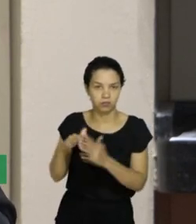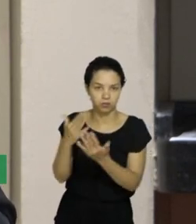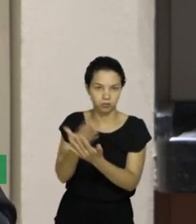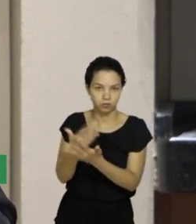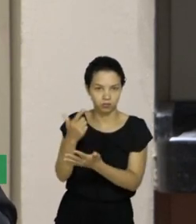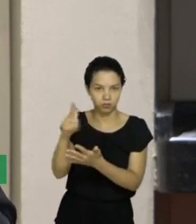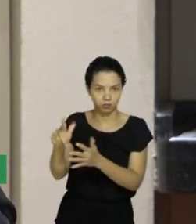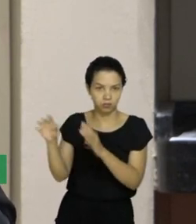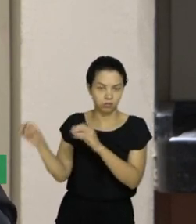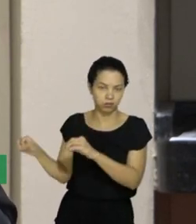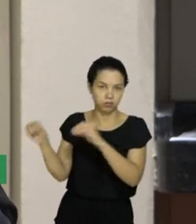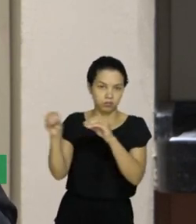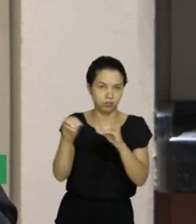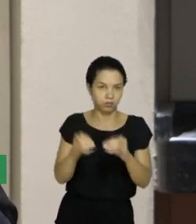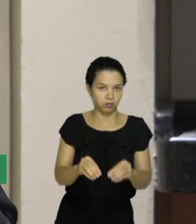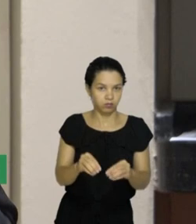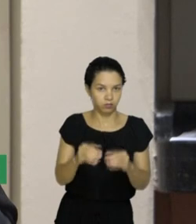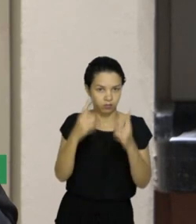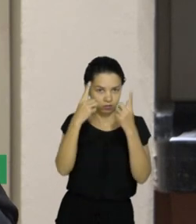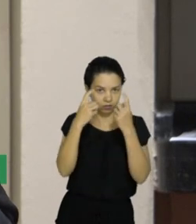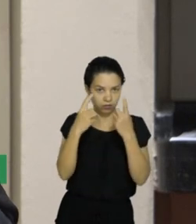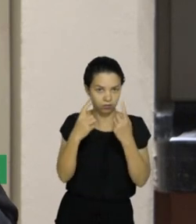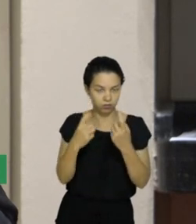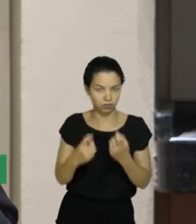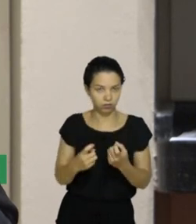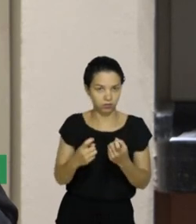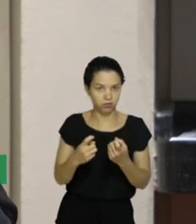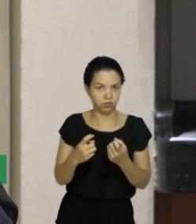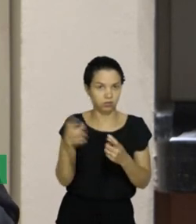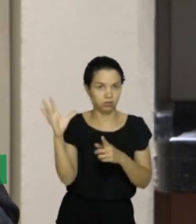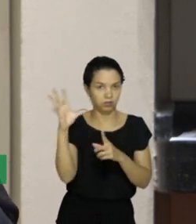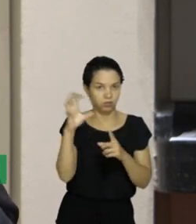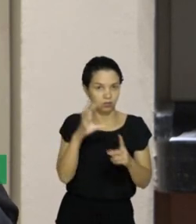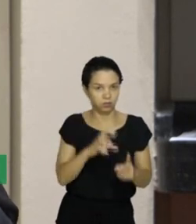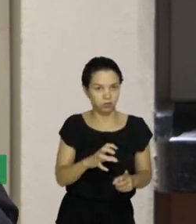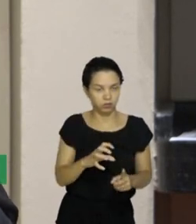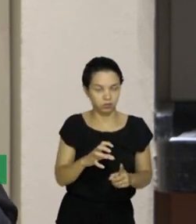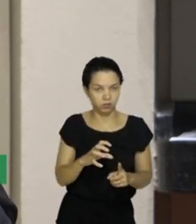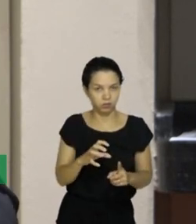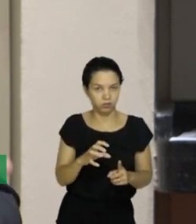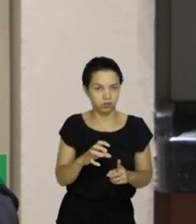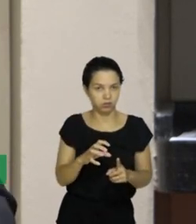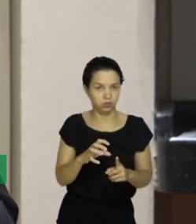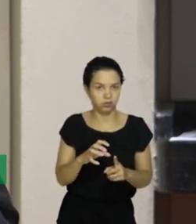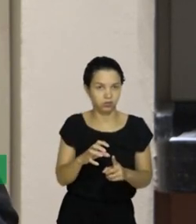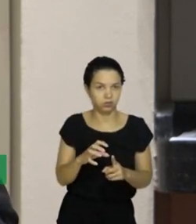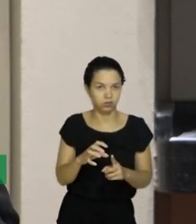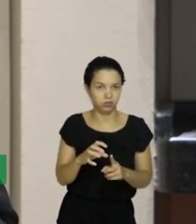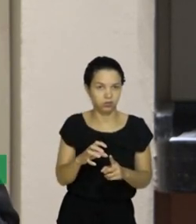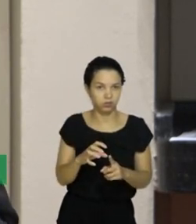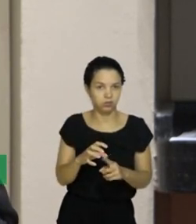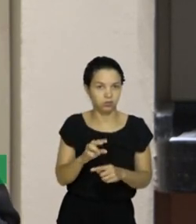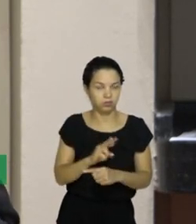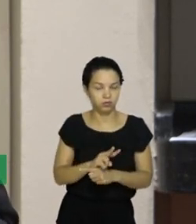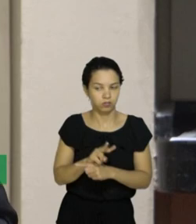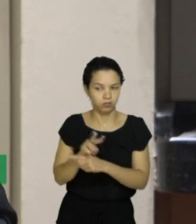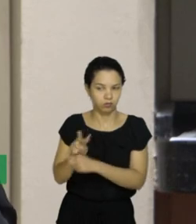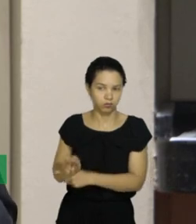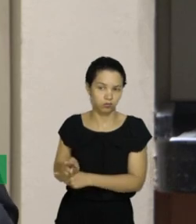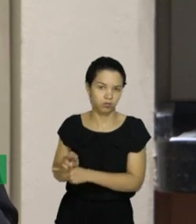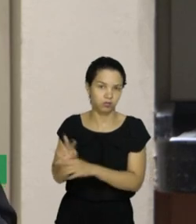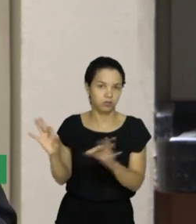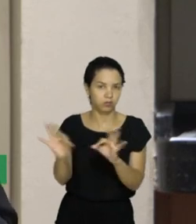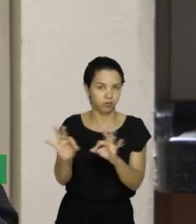escola já por violência mas e não houve uma observação do caso